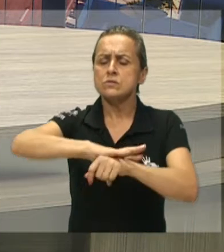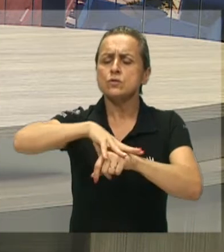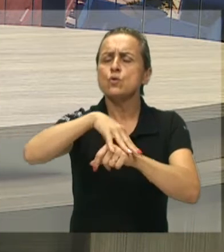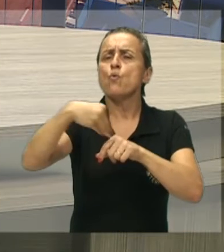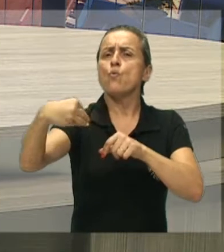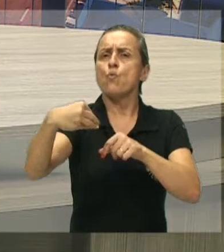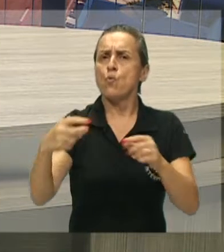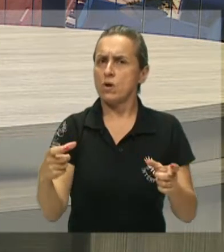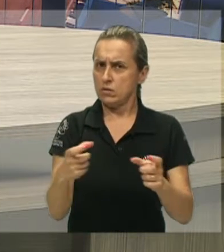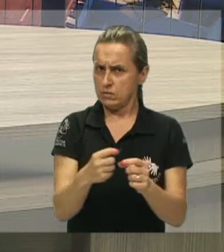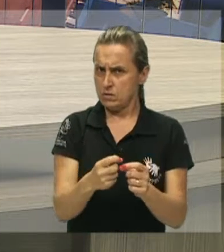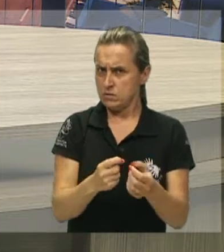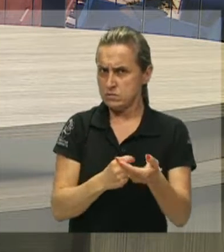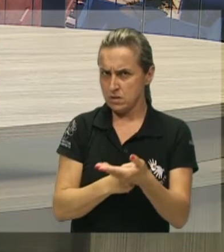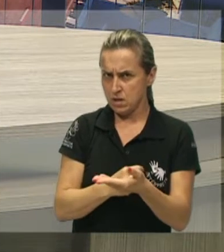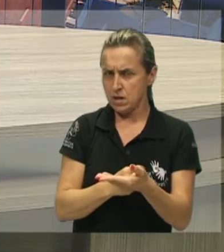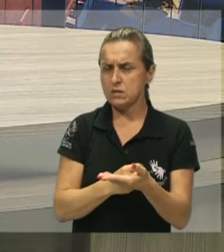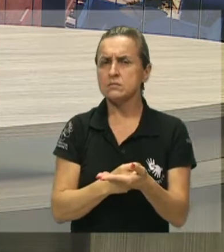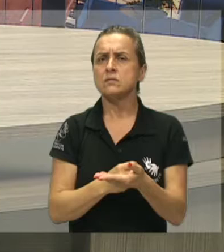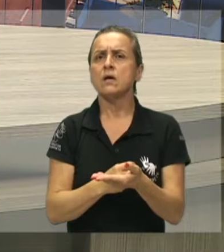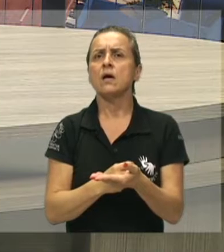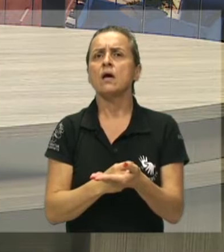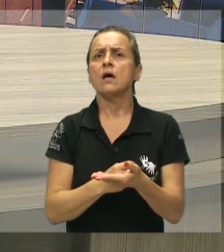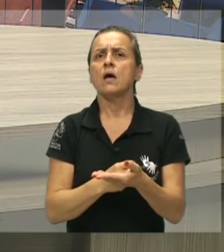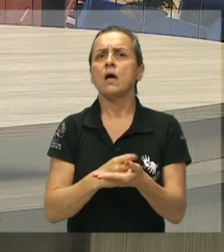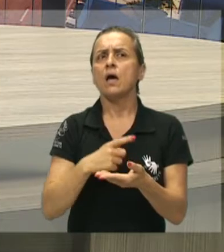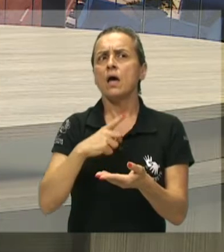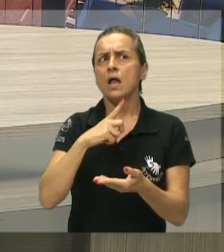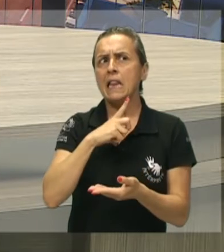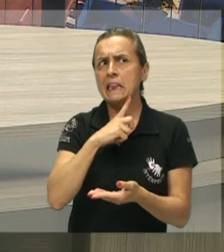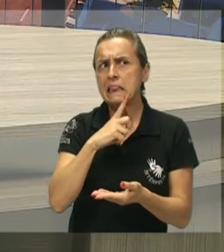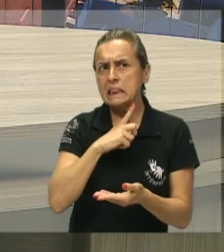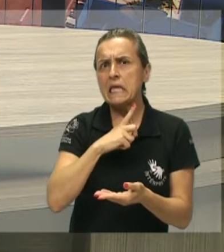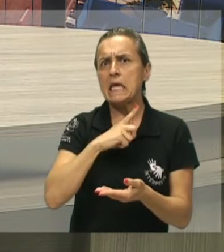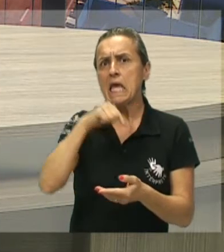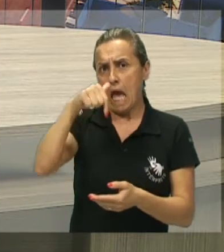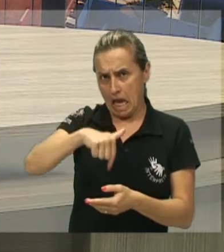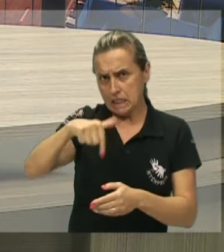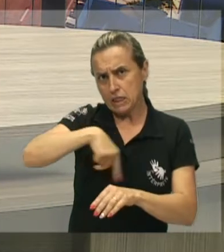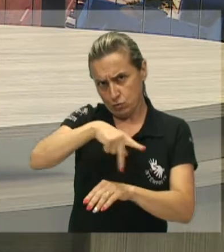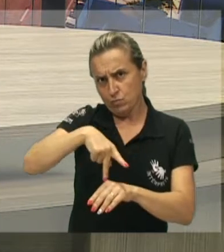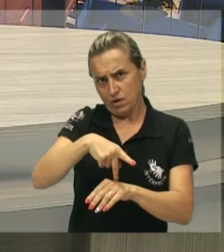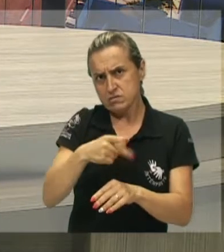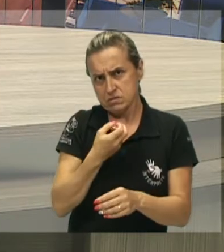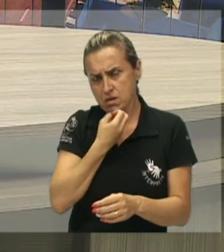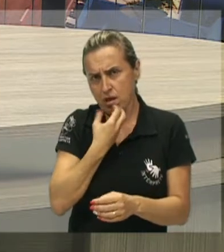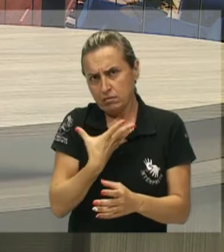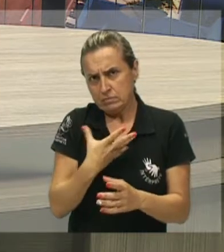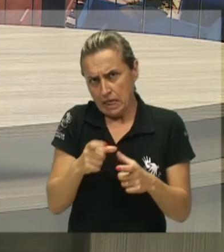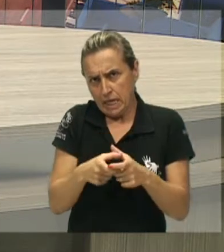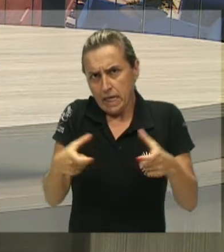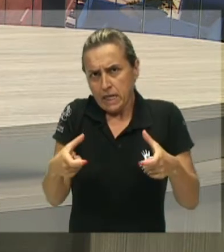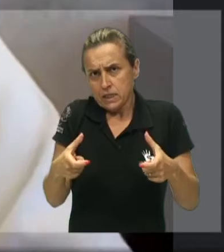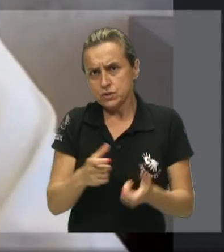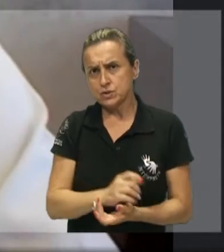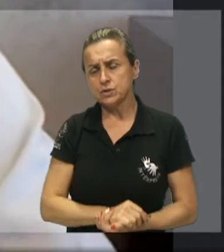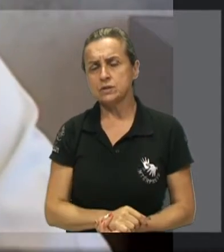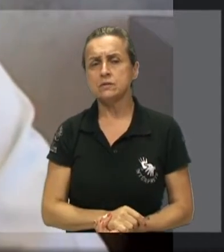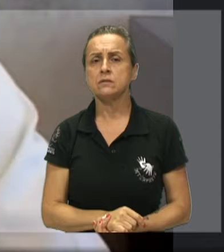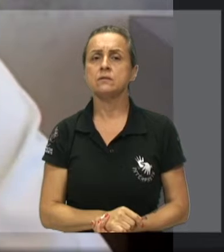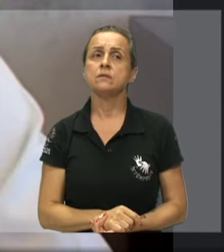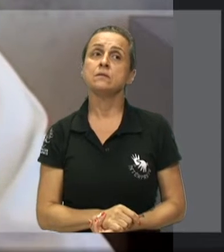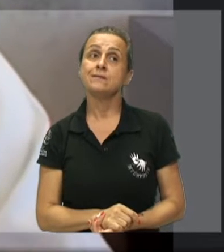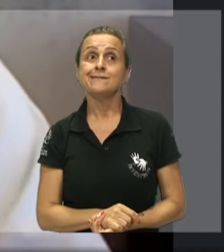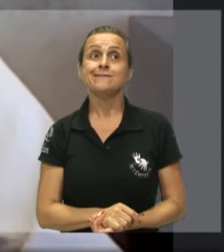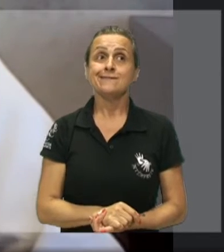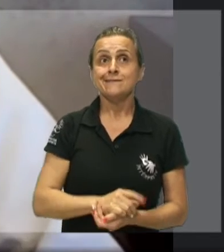próstata, ela tem... A incidência de cura no país é alta? Bom, assim, a incidência